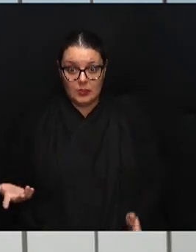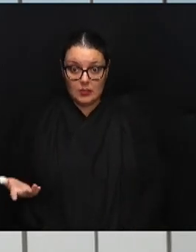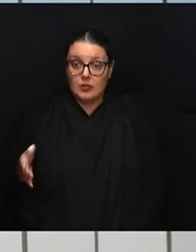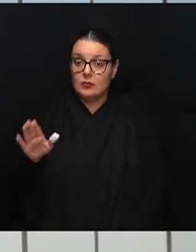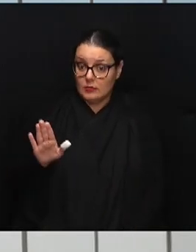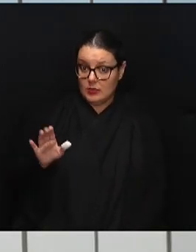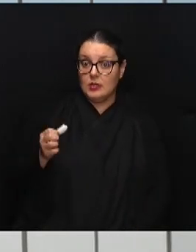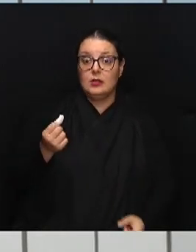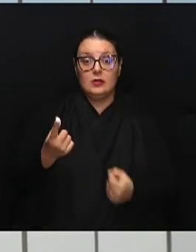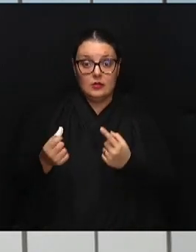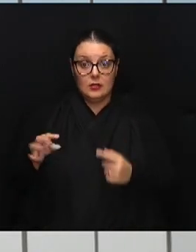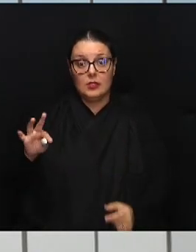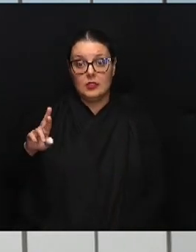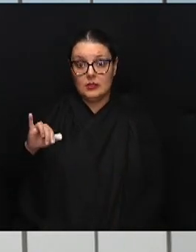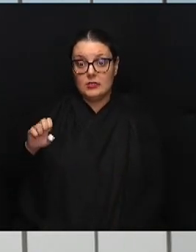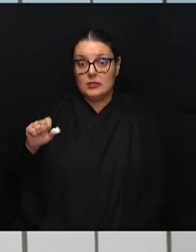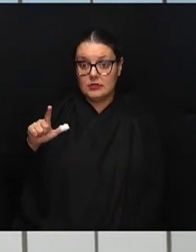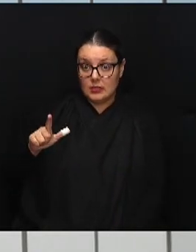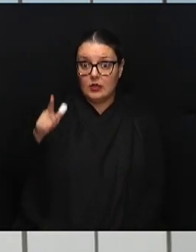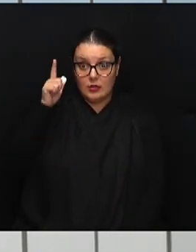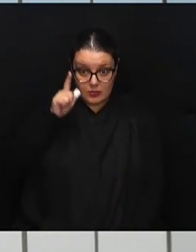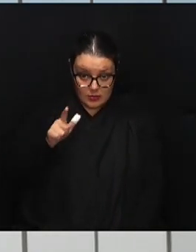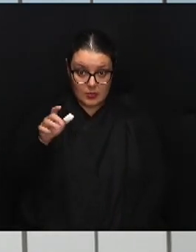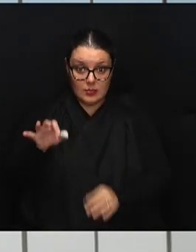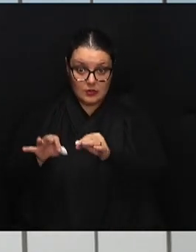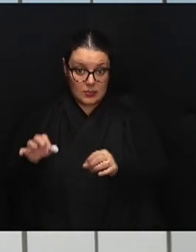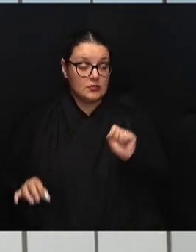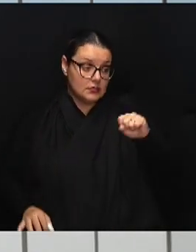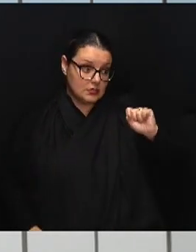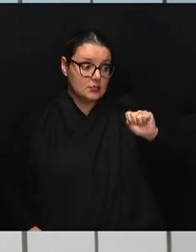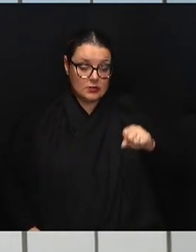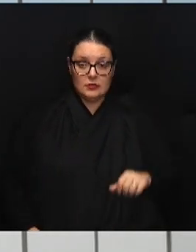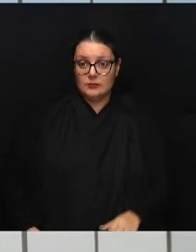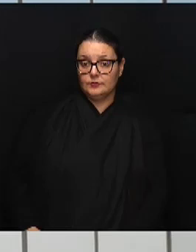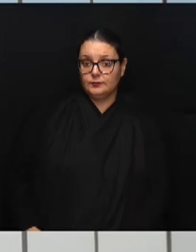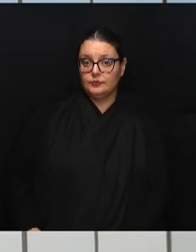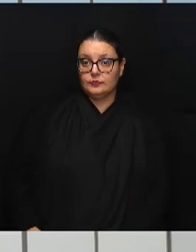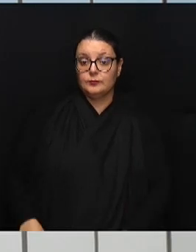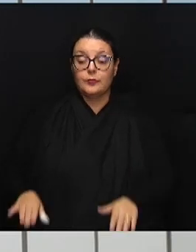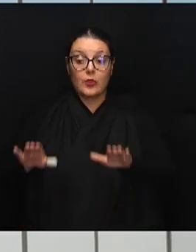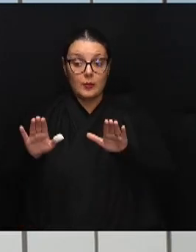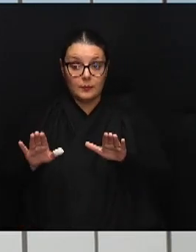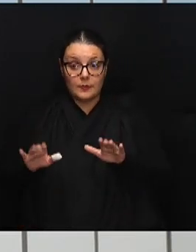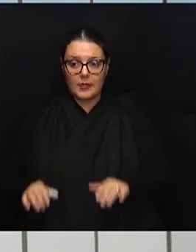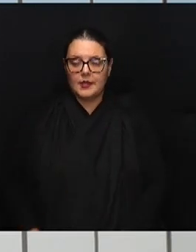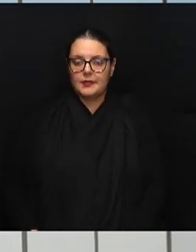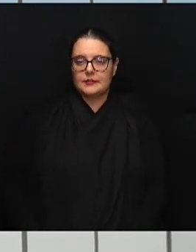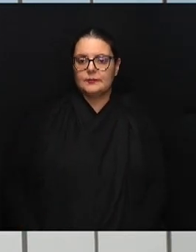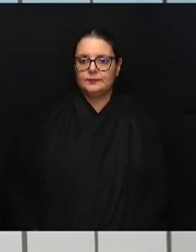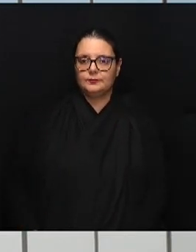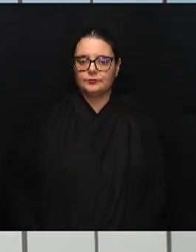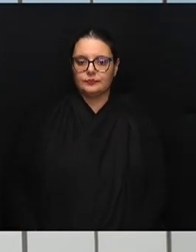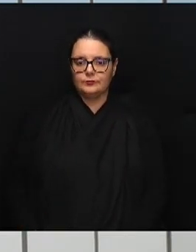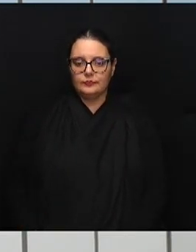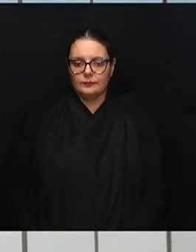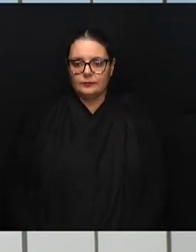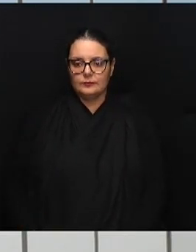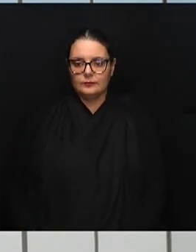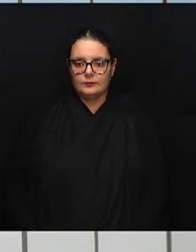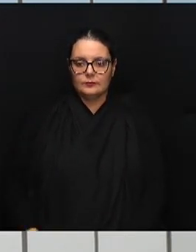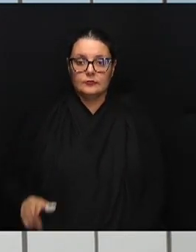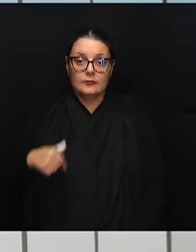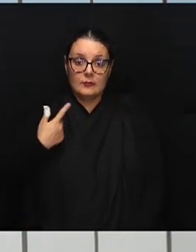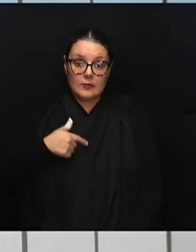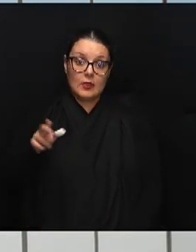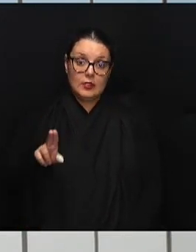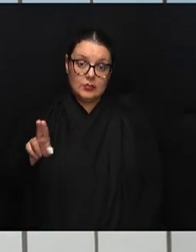Embora alguns trisais tenham conseguido isso na justiça. Sim. Né? Mas nós vamos